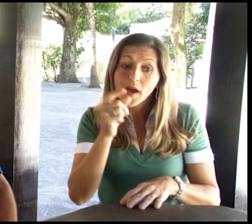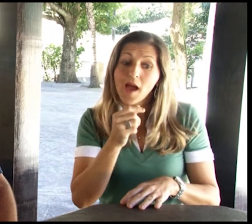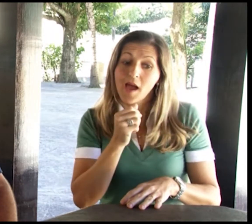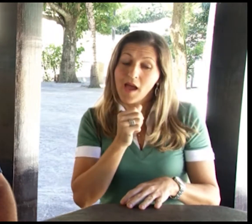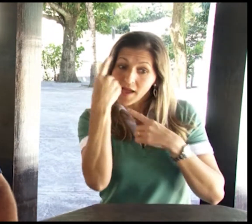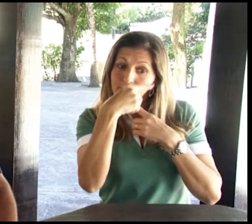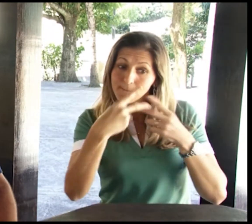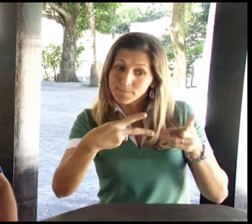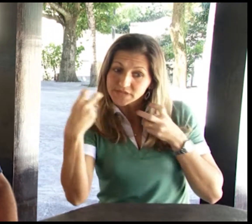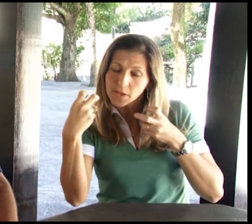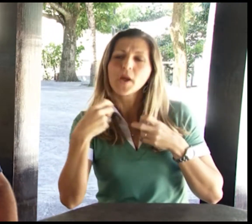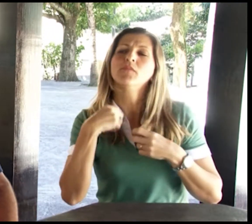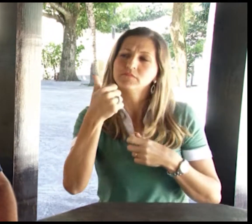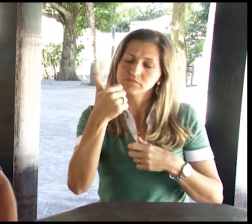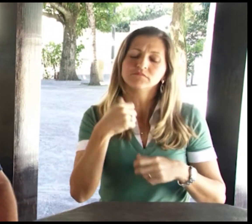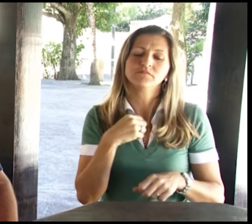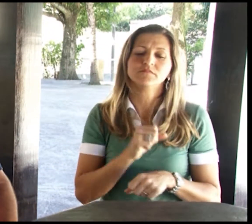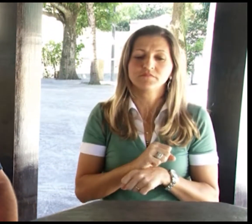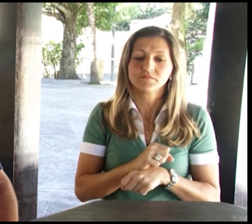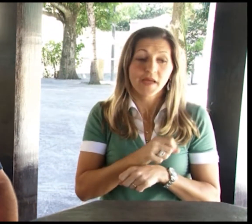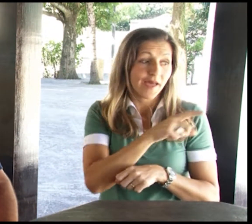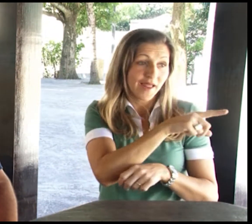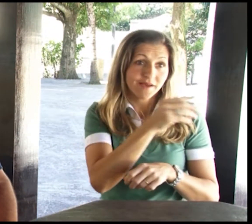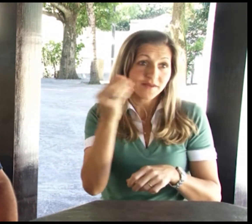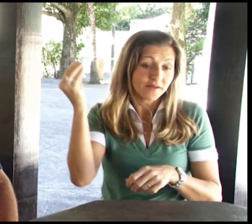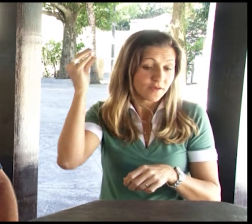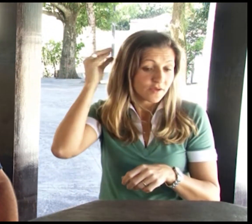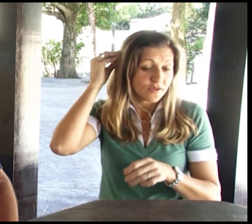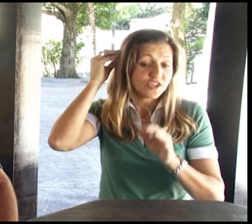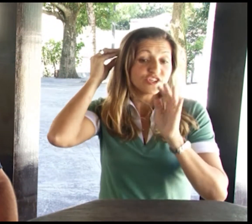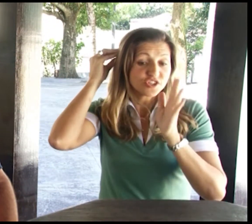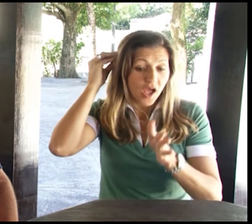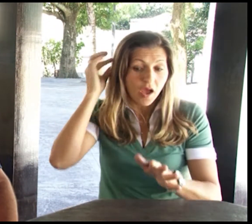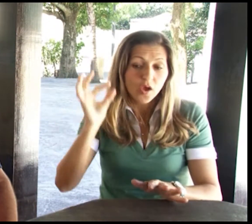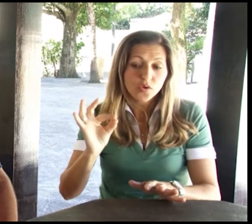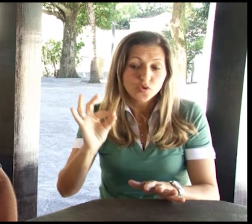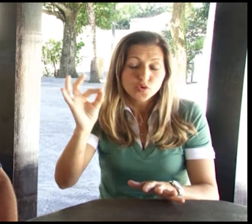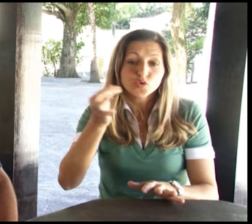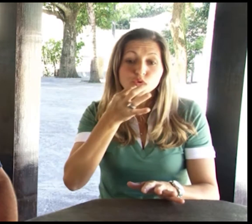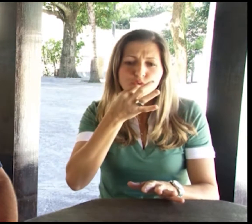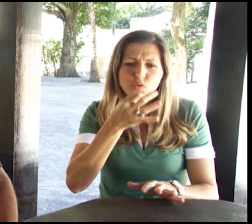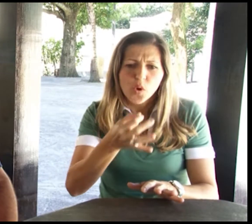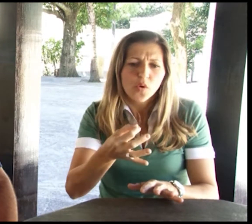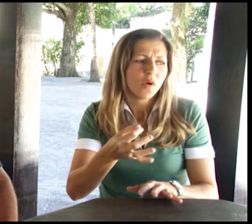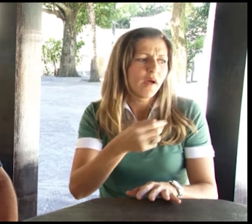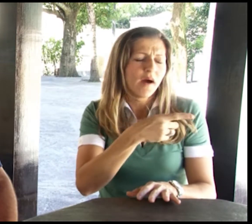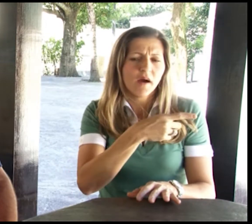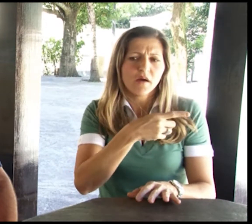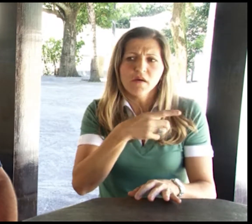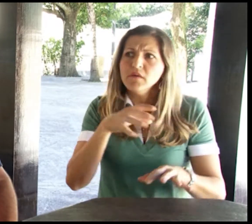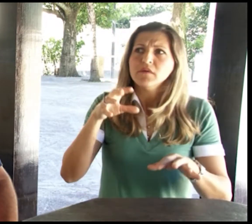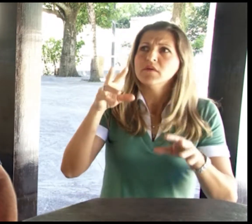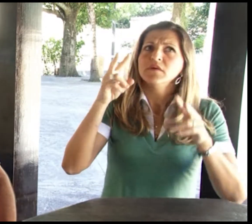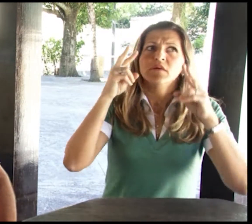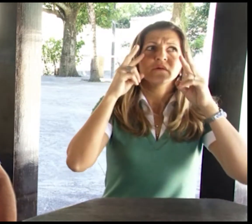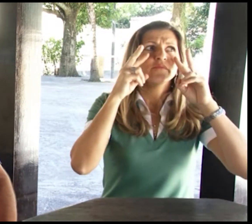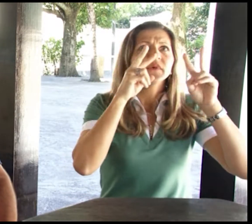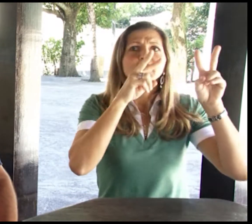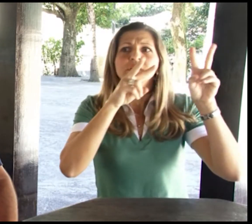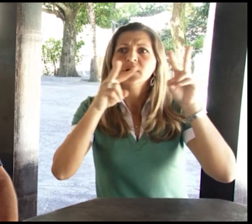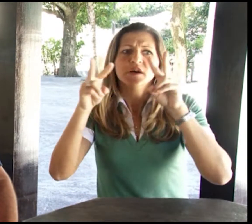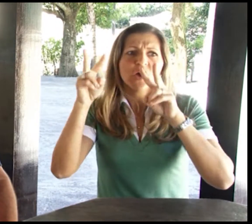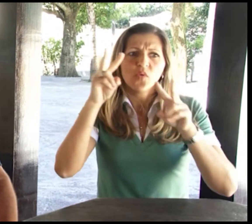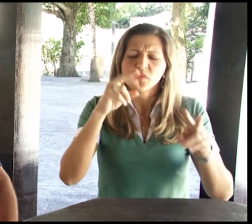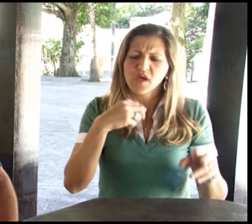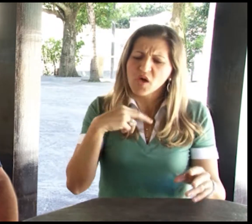a pessoa falou assim, olha, ele vai ouvir o som e vocês percebam a reação dele. E realmente, quando se colocou um som,